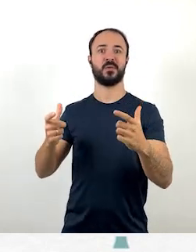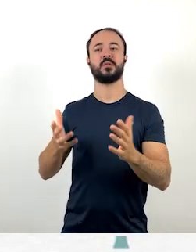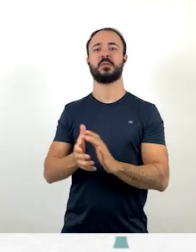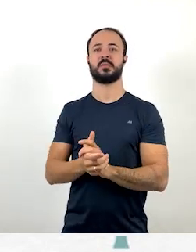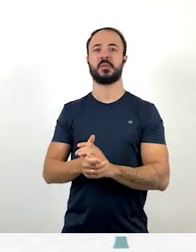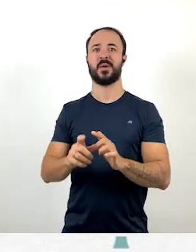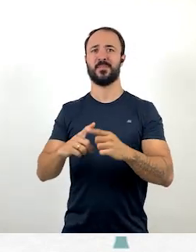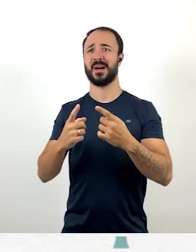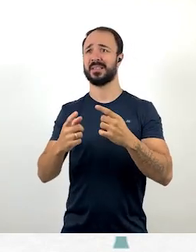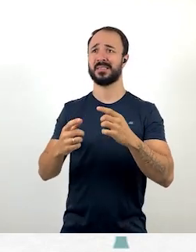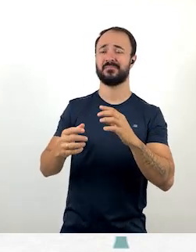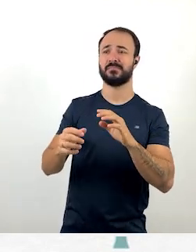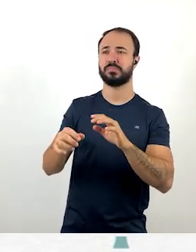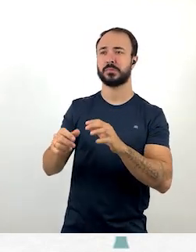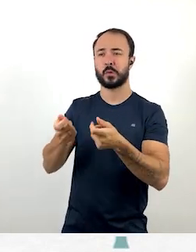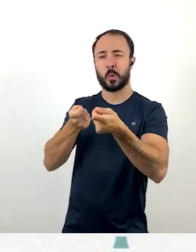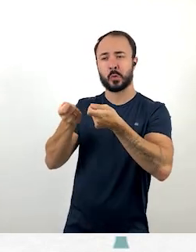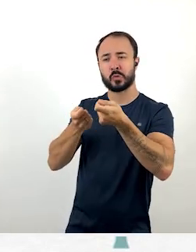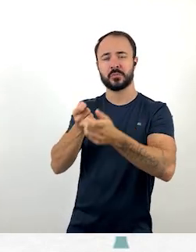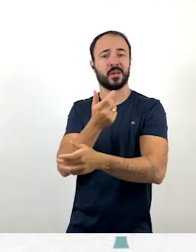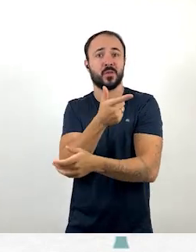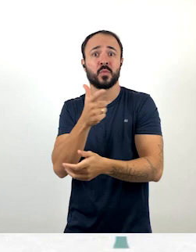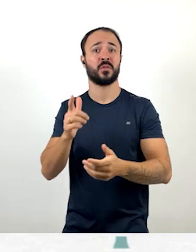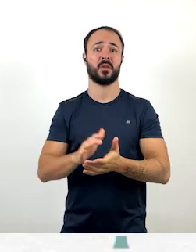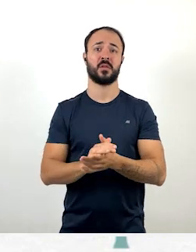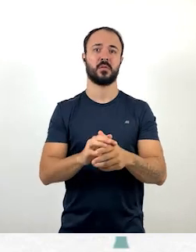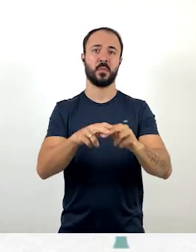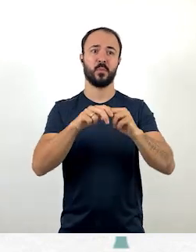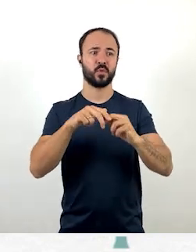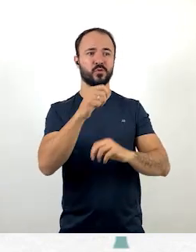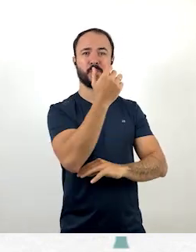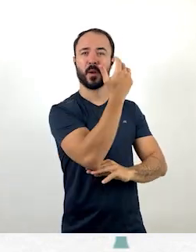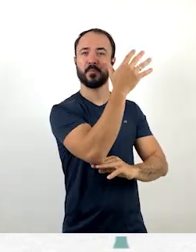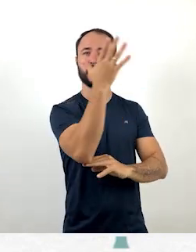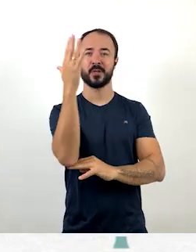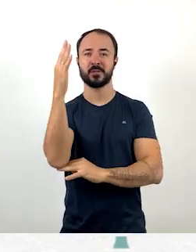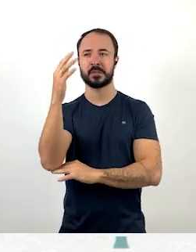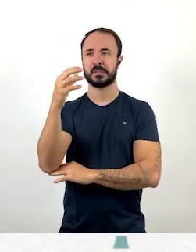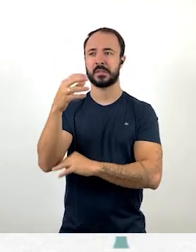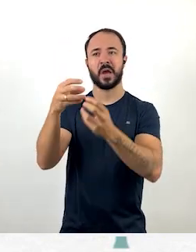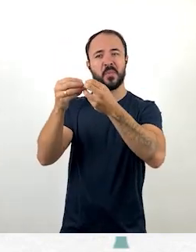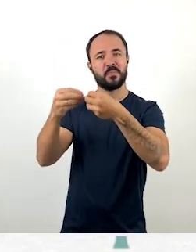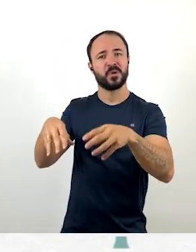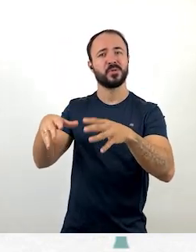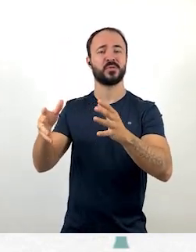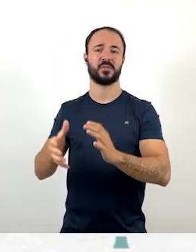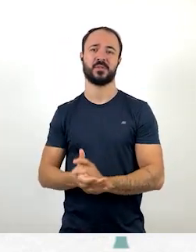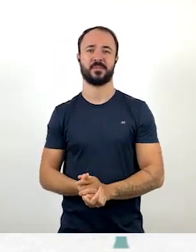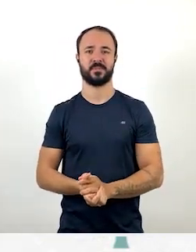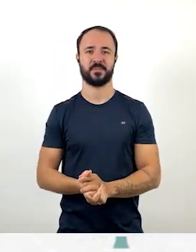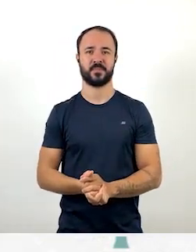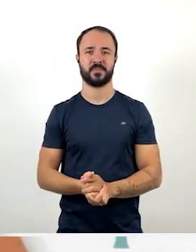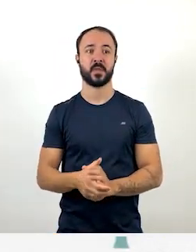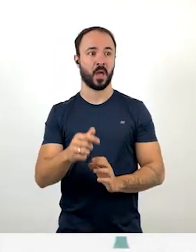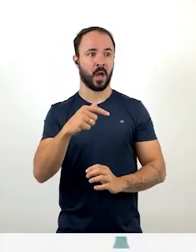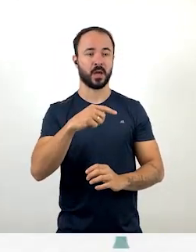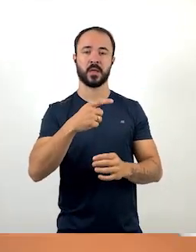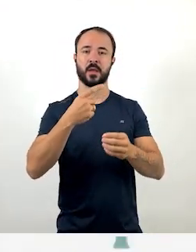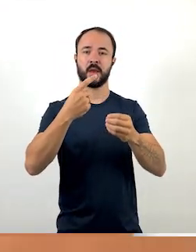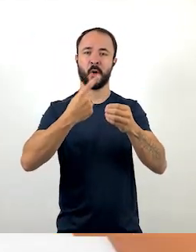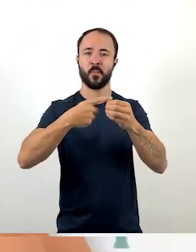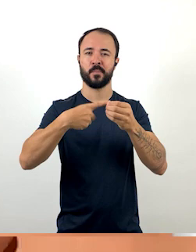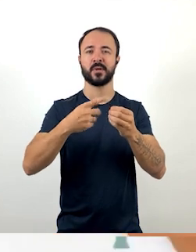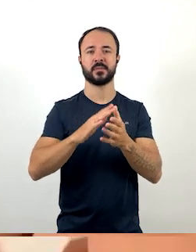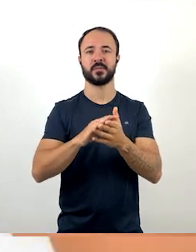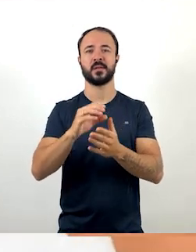desregulada, agredindo o meio ambiente. Nas décadas de 70 e 80, na cidade brasileira de Cubatão, a